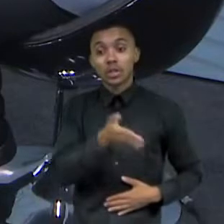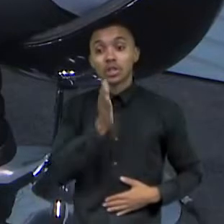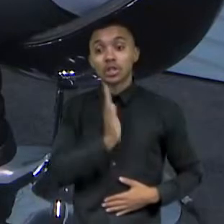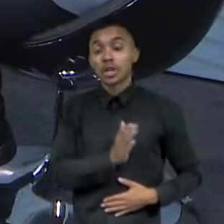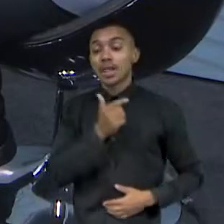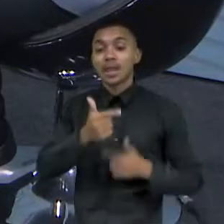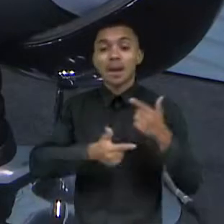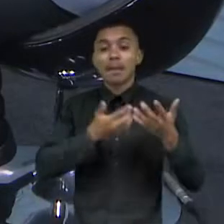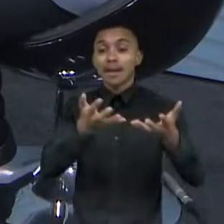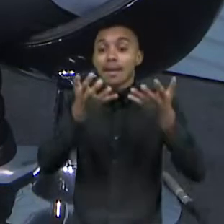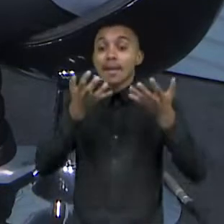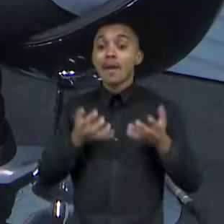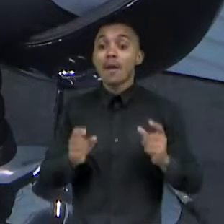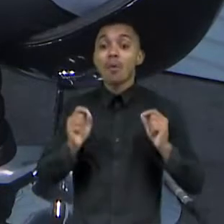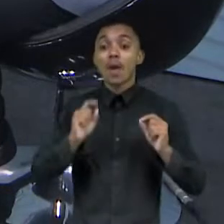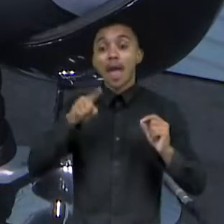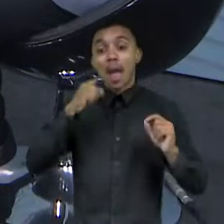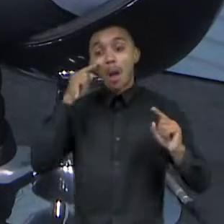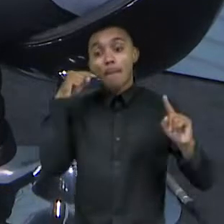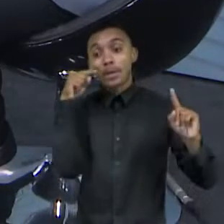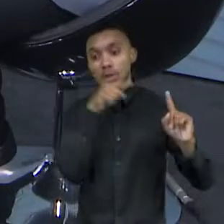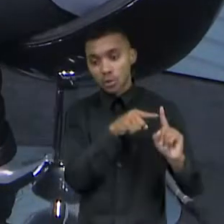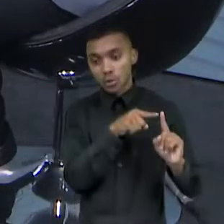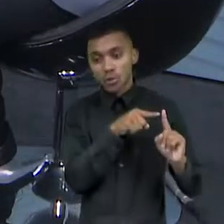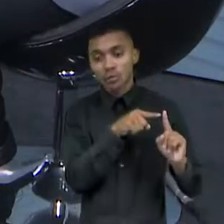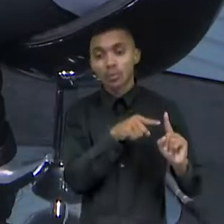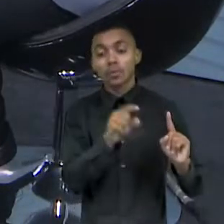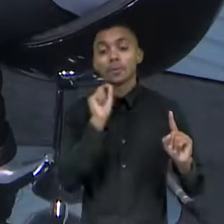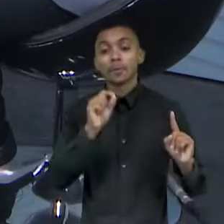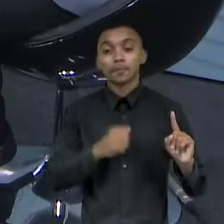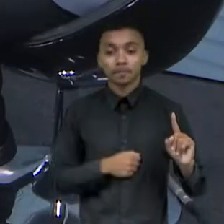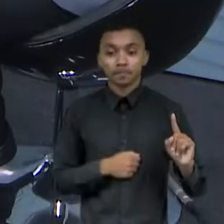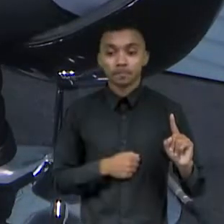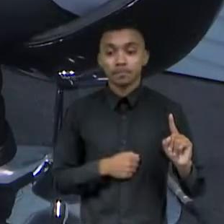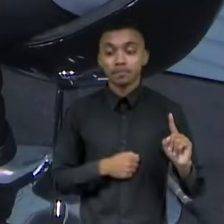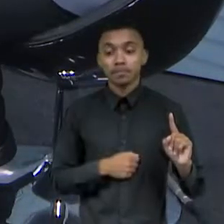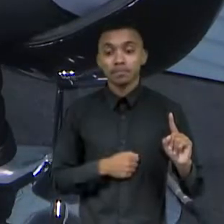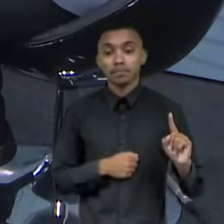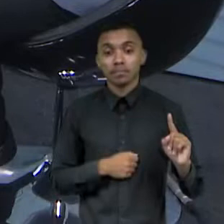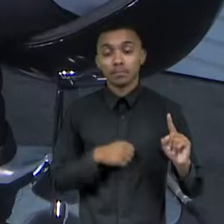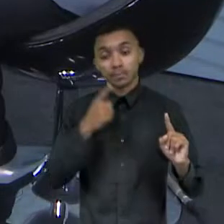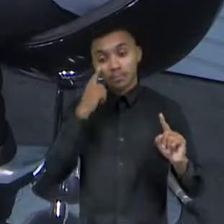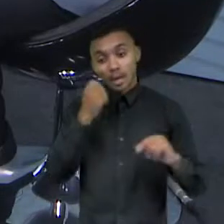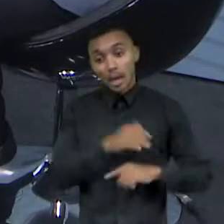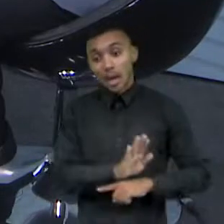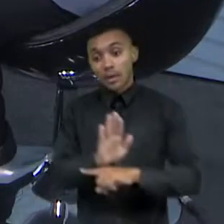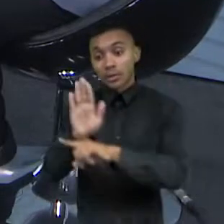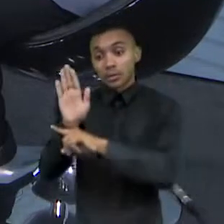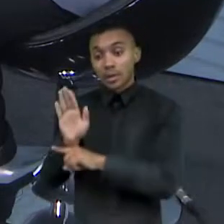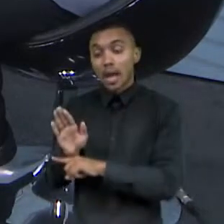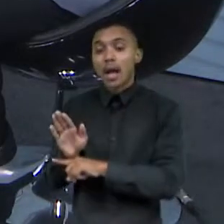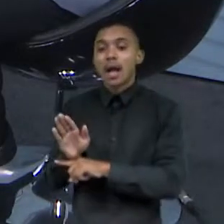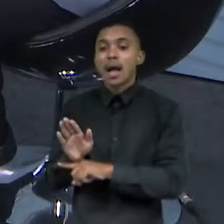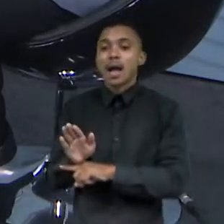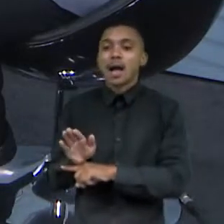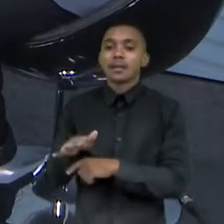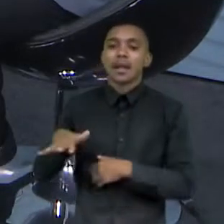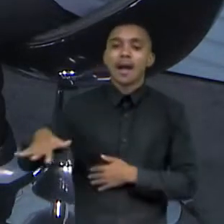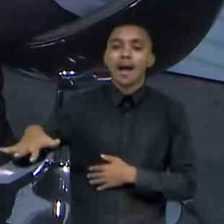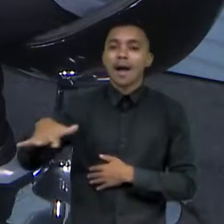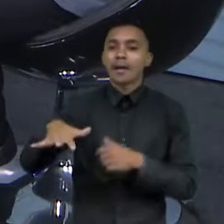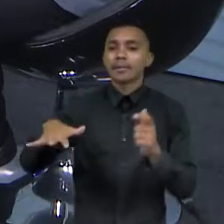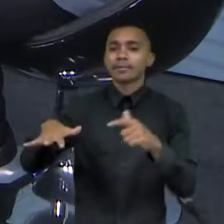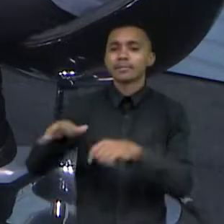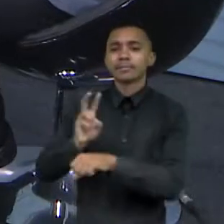função primordial, constitucional, atender às demandas desses grupos sociais que estão, digamos